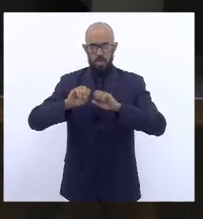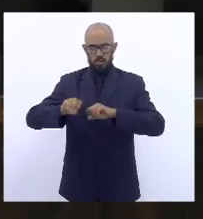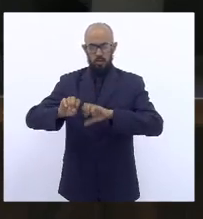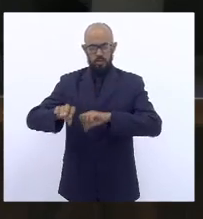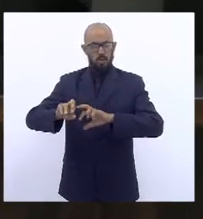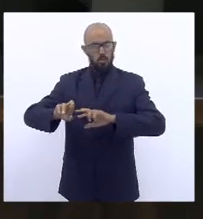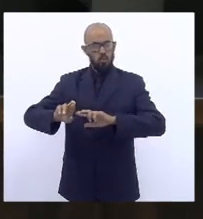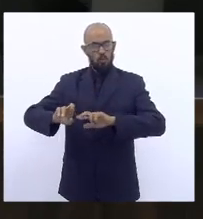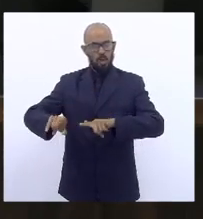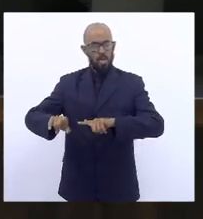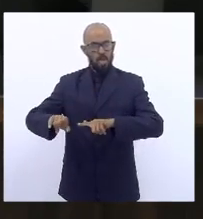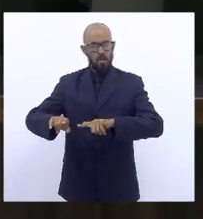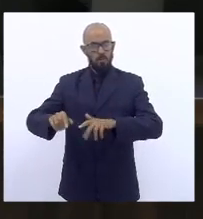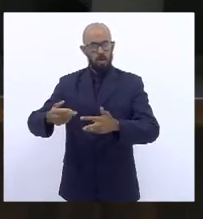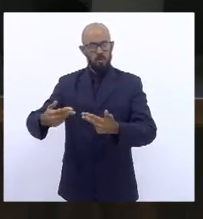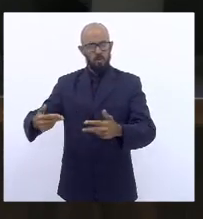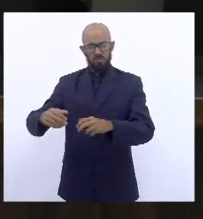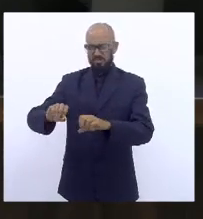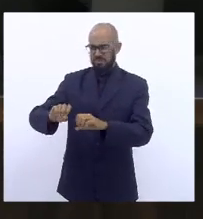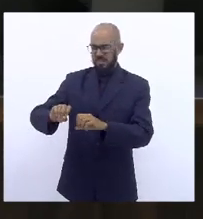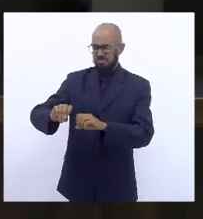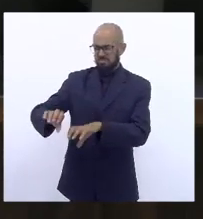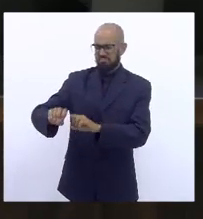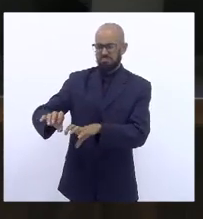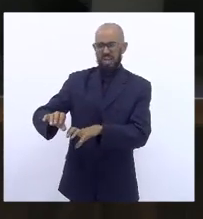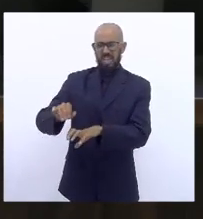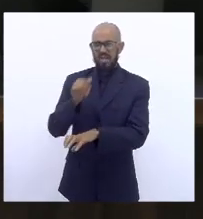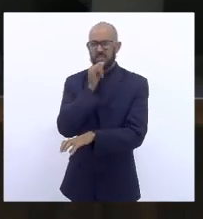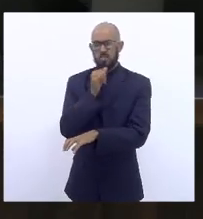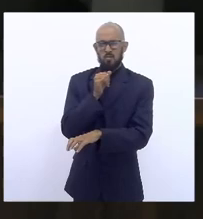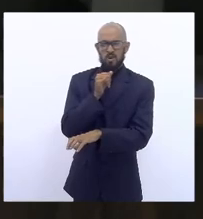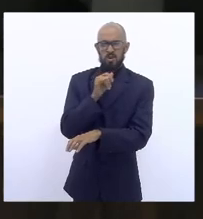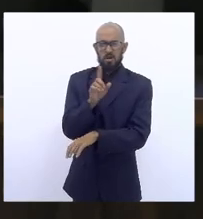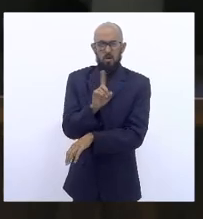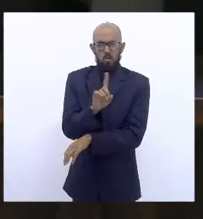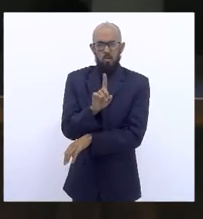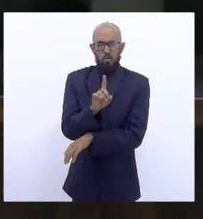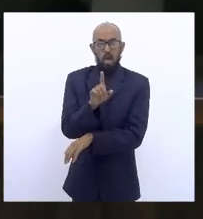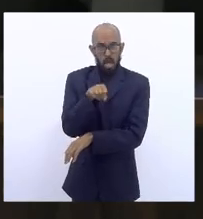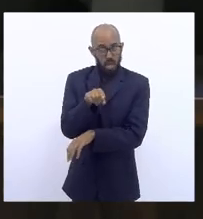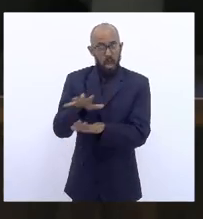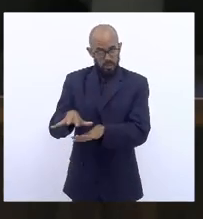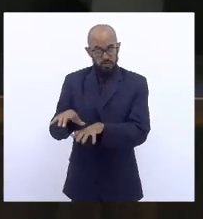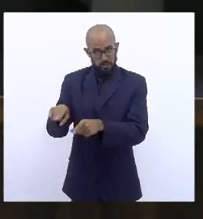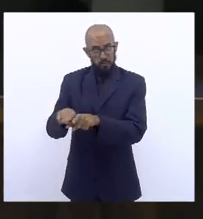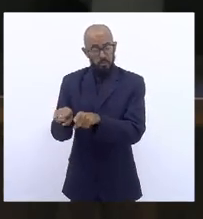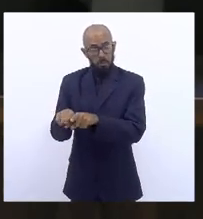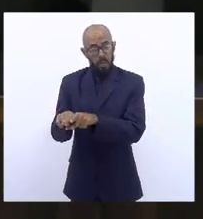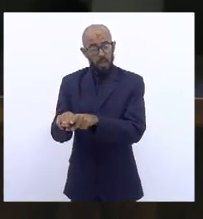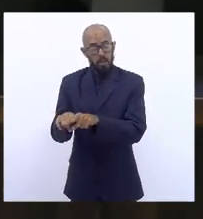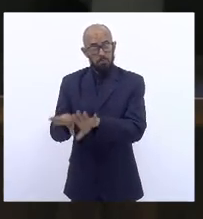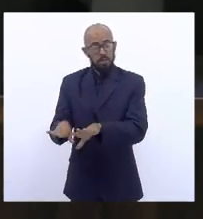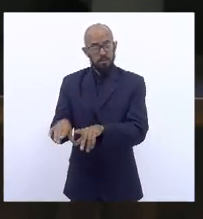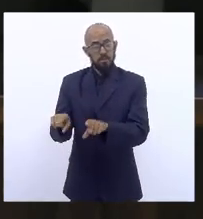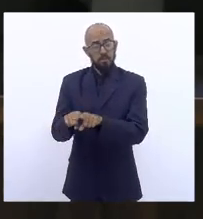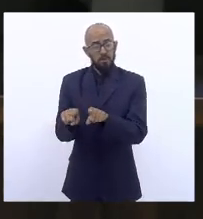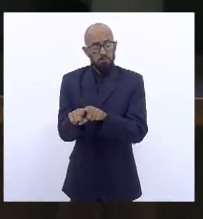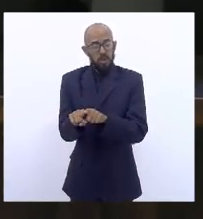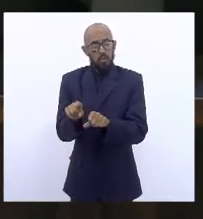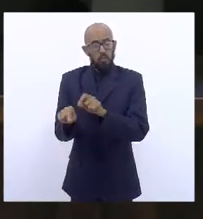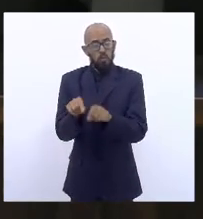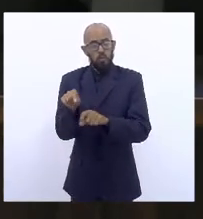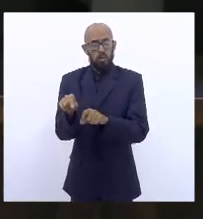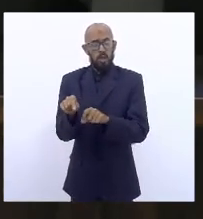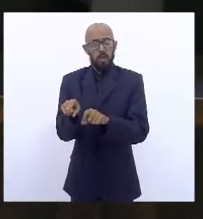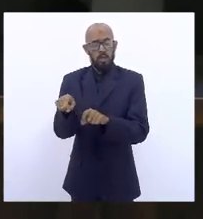mero processo de transmissão de conteúdo, de saberes. Ela é isso também, mas ela é um processo através do qual a pessoa, o